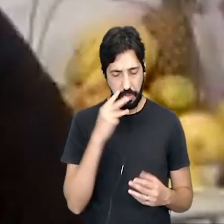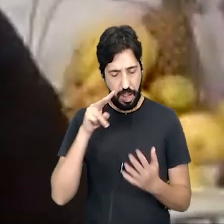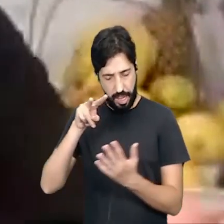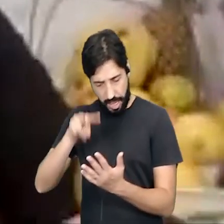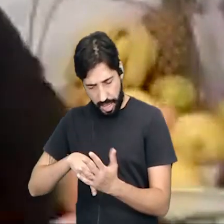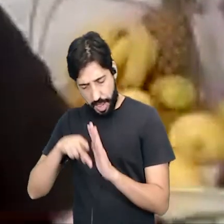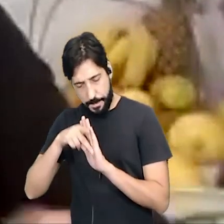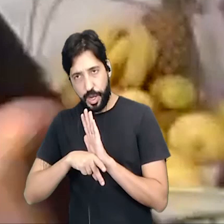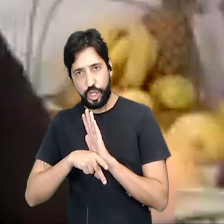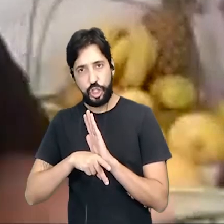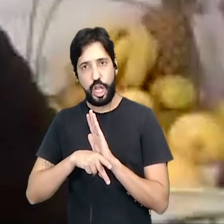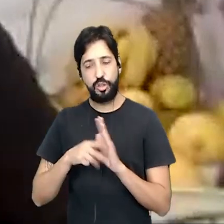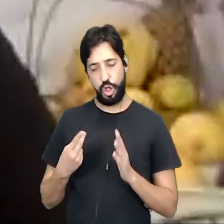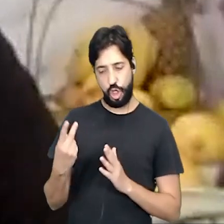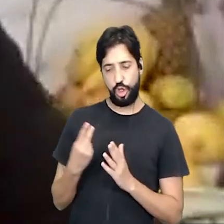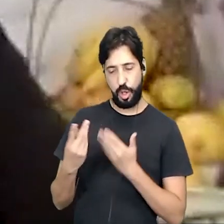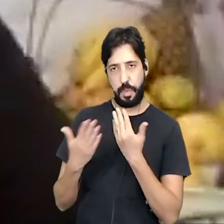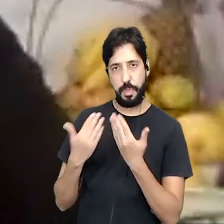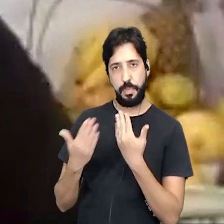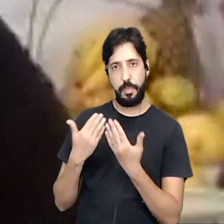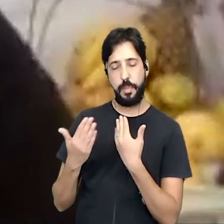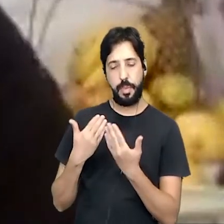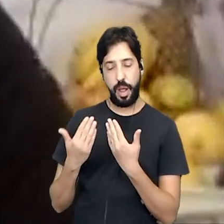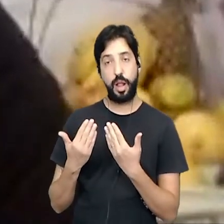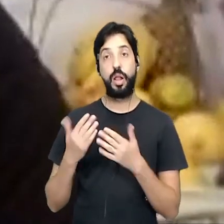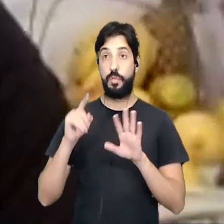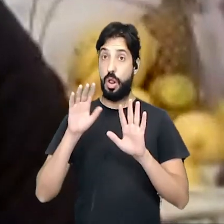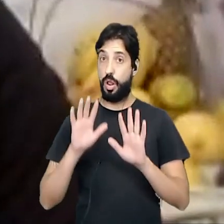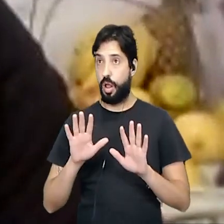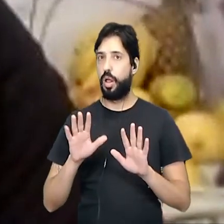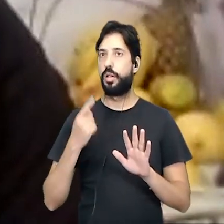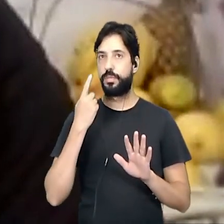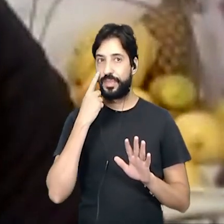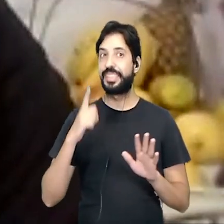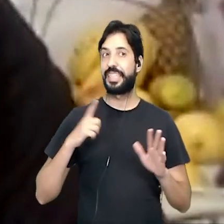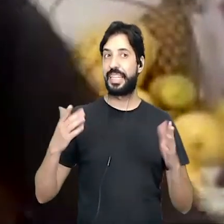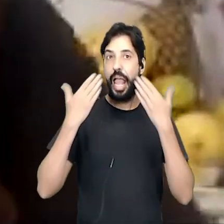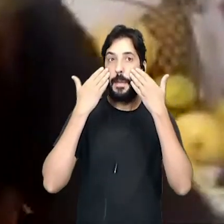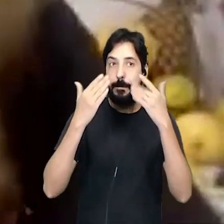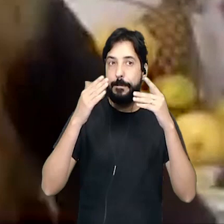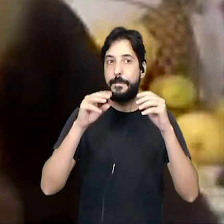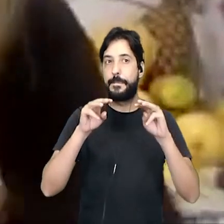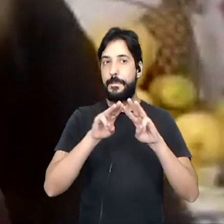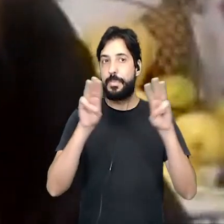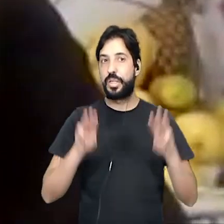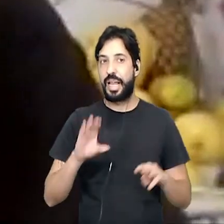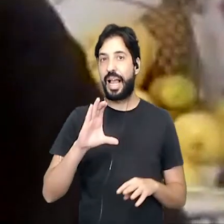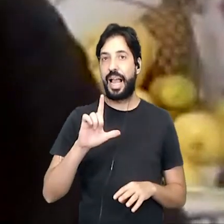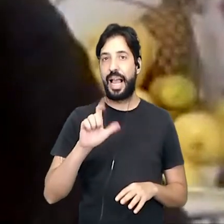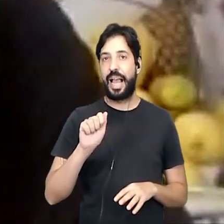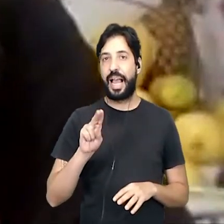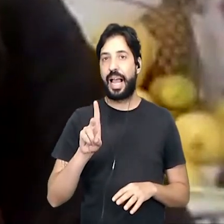juntos, pega o projeto, lê o projeto, conversa comigo. Me lembro que eu falei com ele assim: Fernando, está tendo a exposição